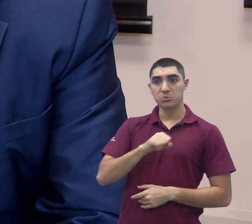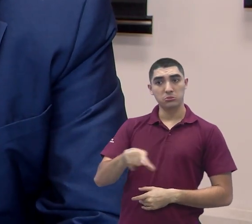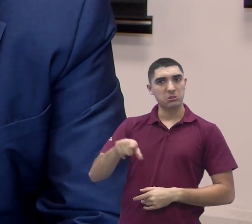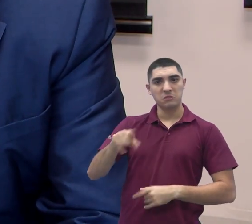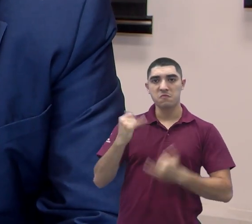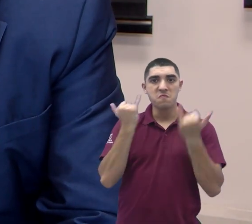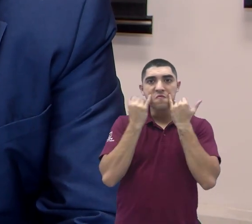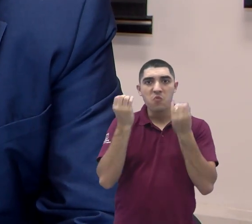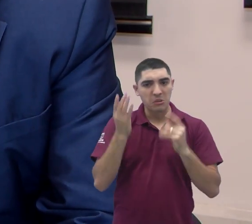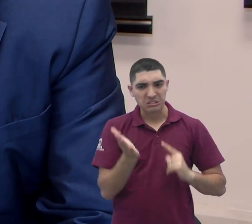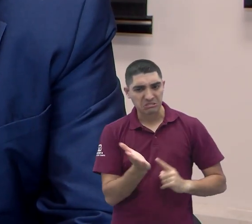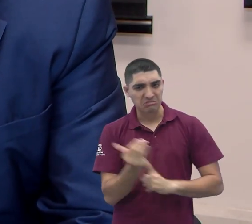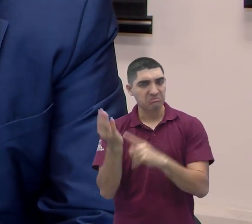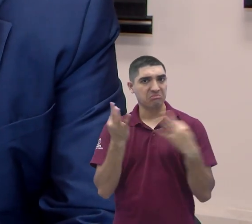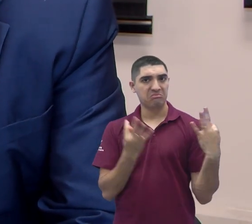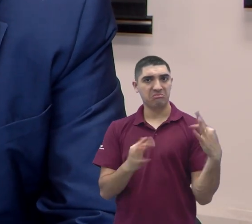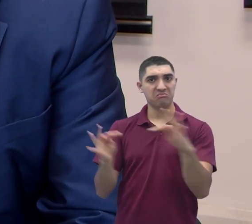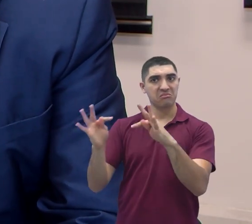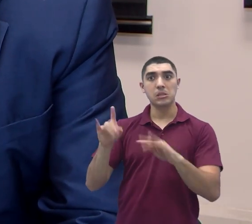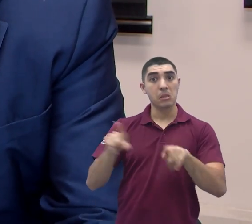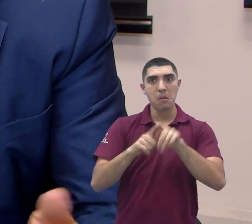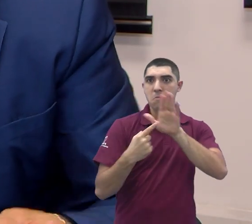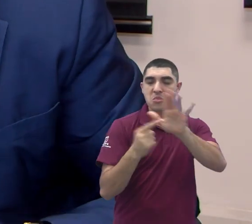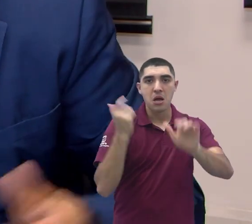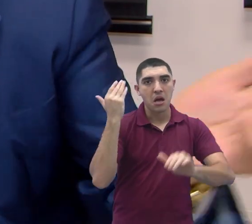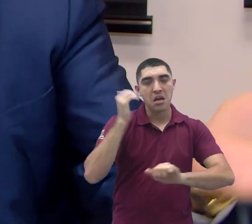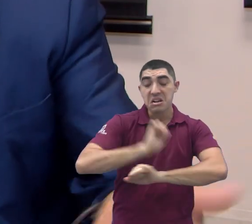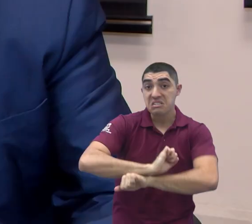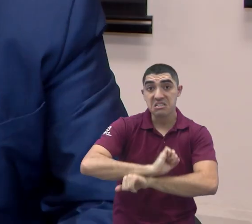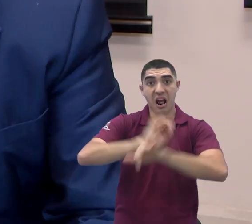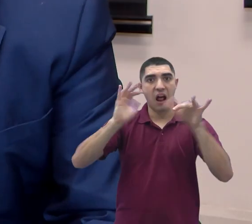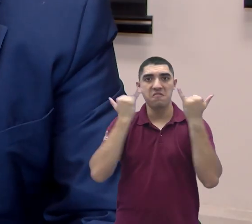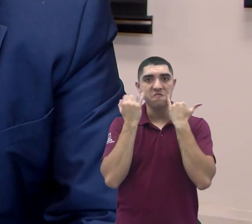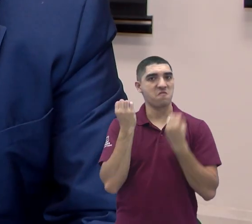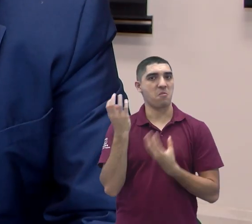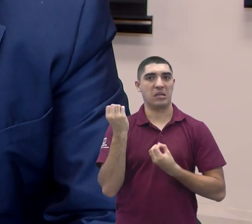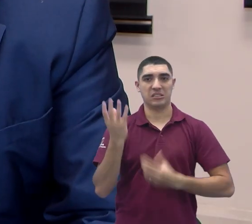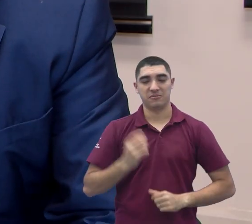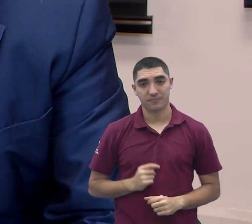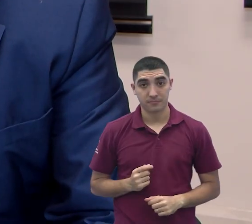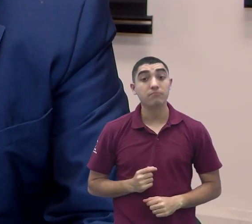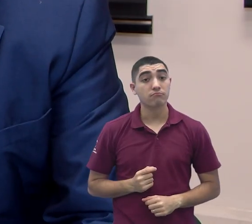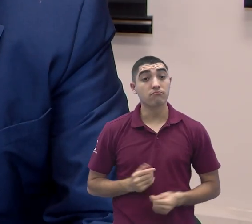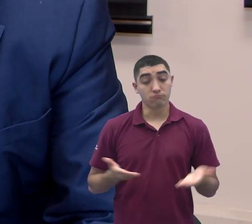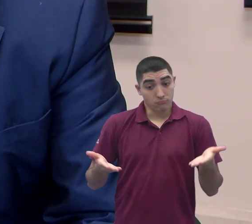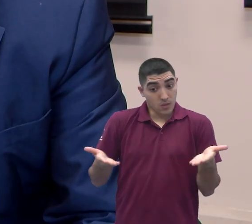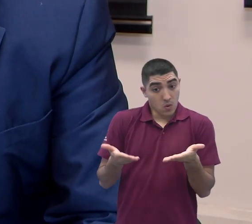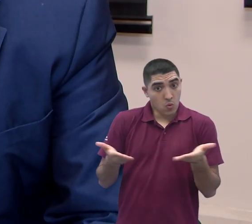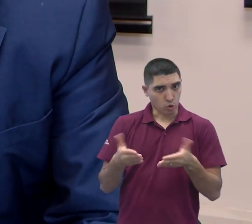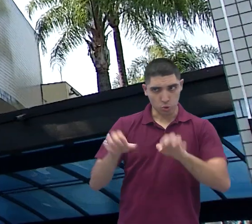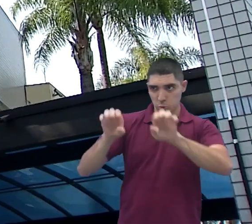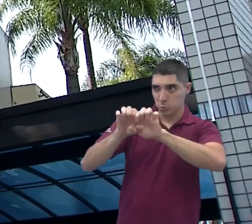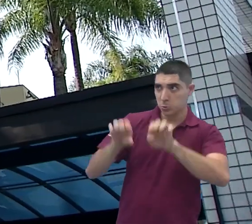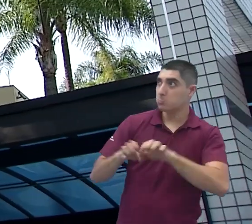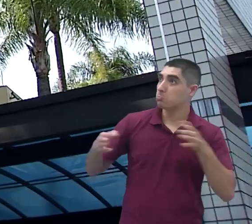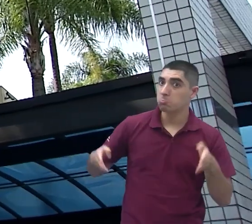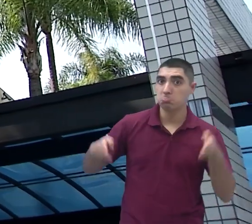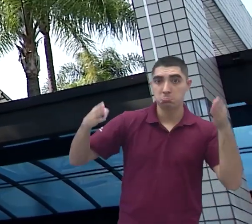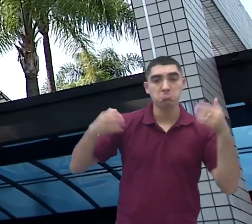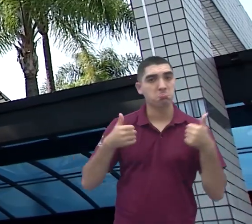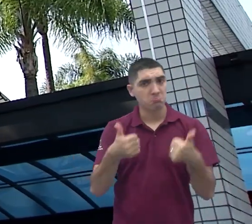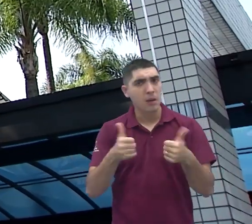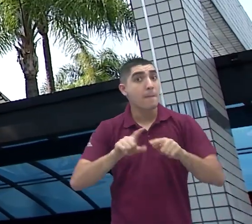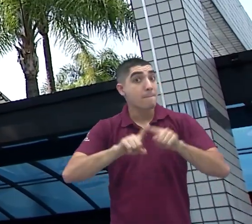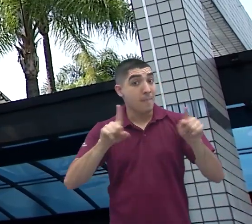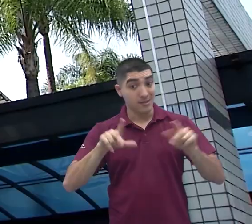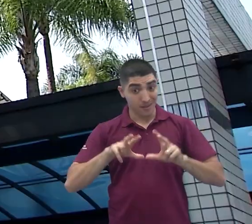hoje, além da transparência, essa rapidez nas votações da nossa Câmara Municipal de São José dos Campos. Hoje, mais do que